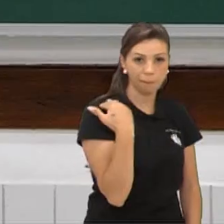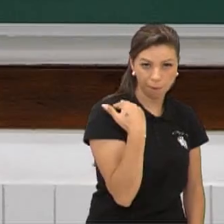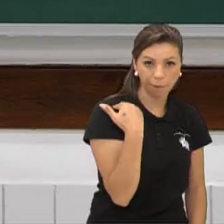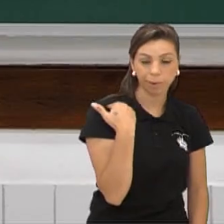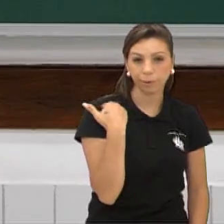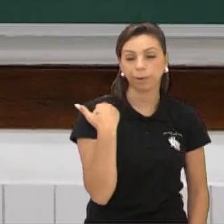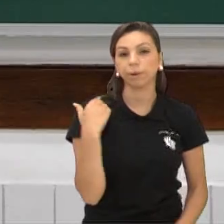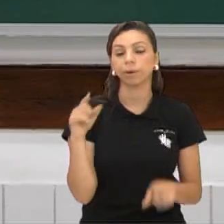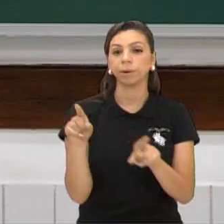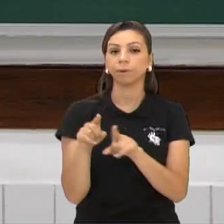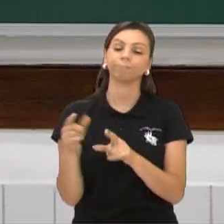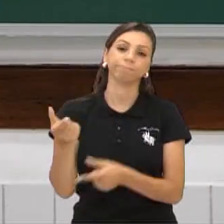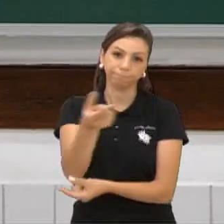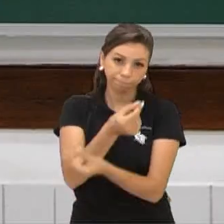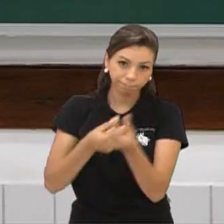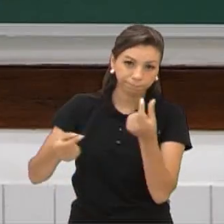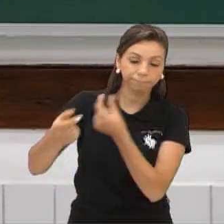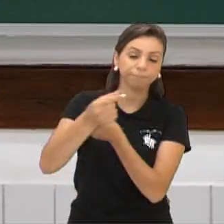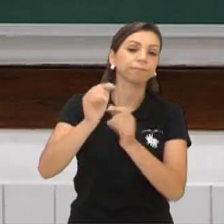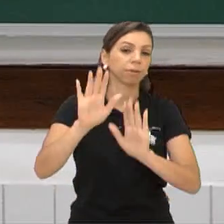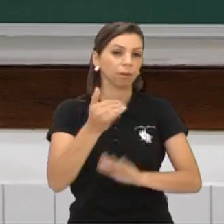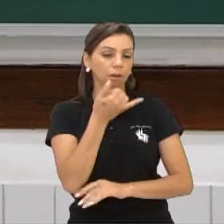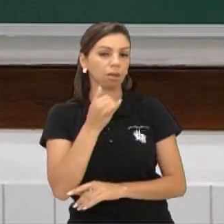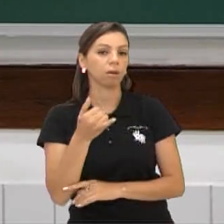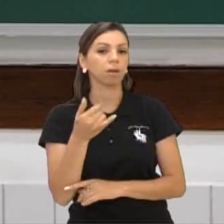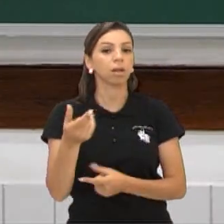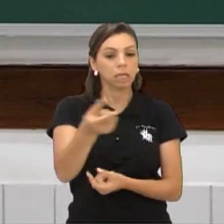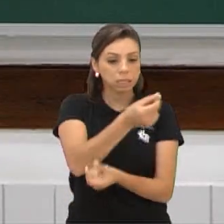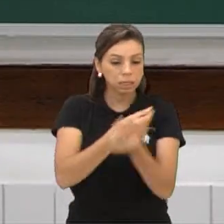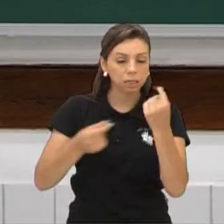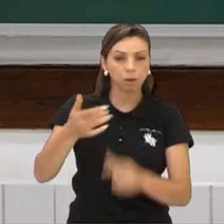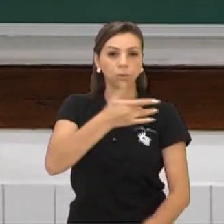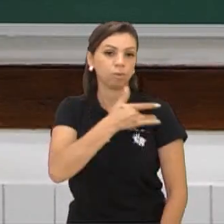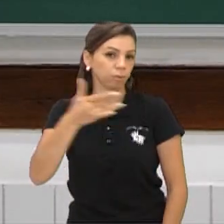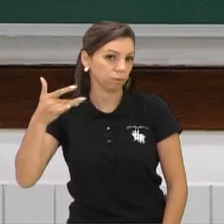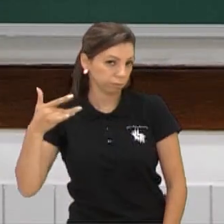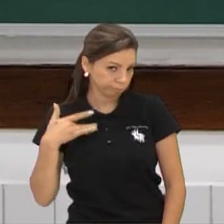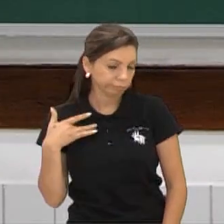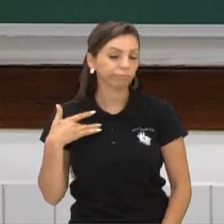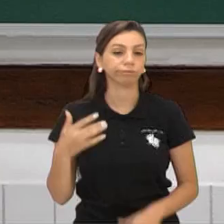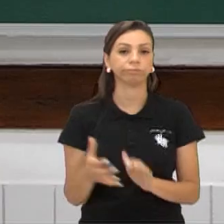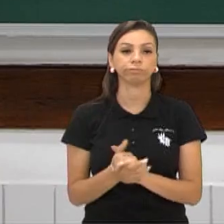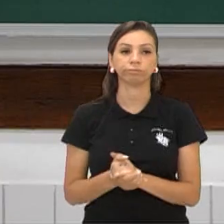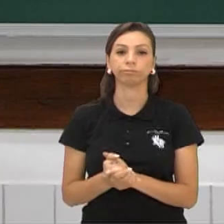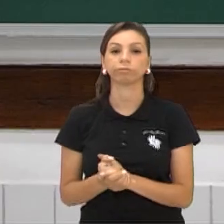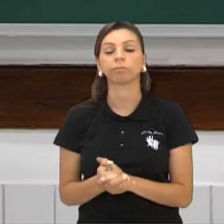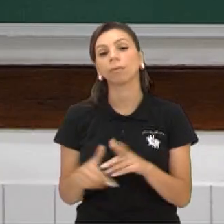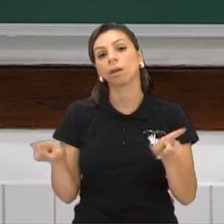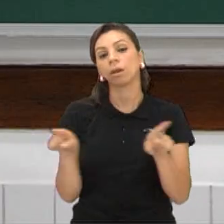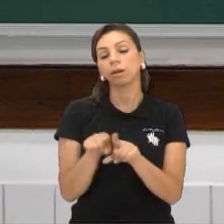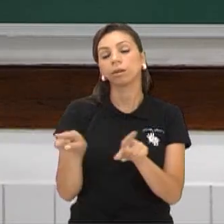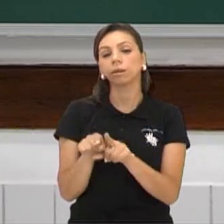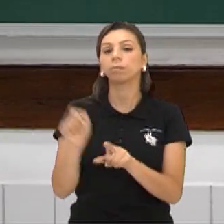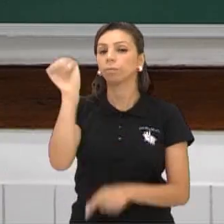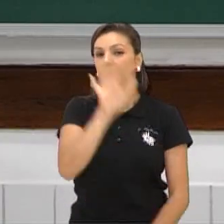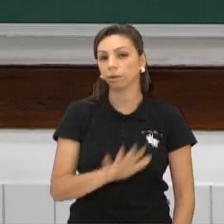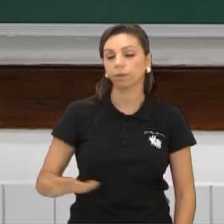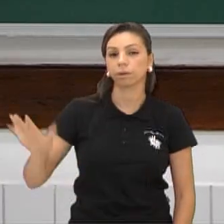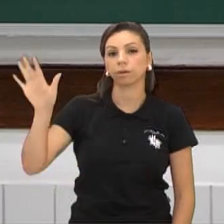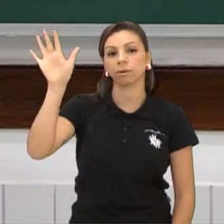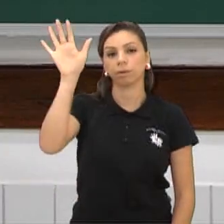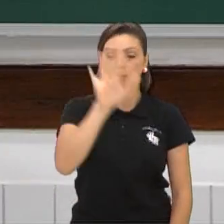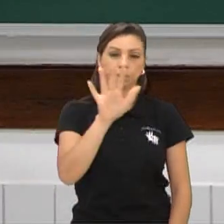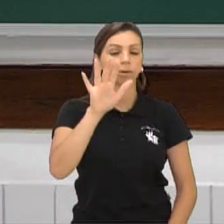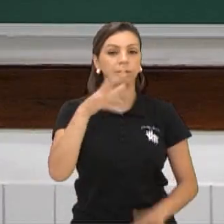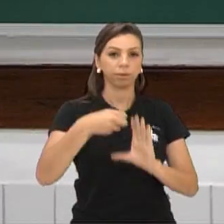à renda per capita, saúde e expectativa de vida. Dentro dessas características gerais, introdutórias